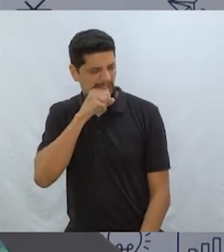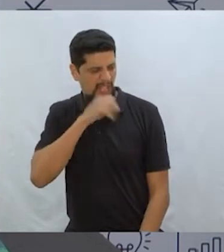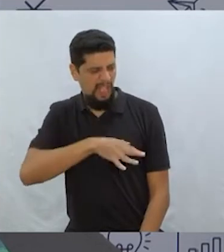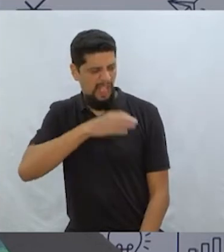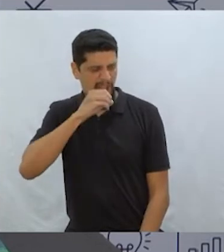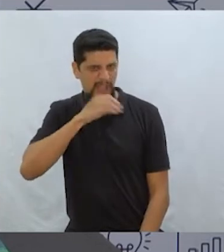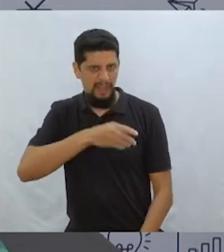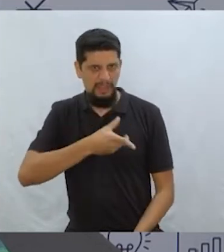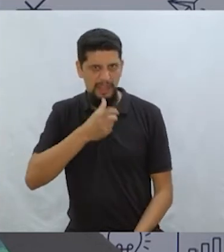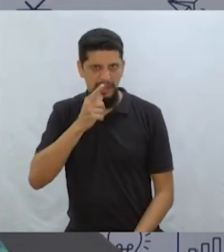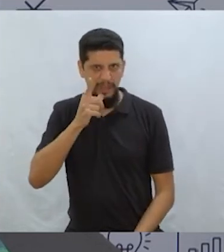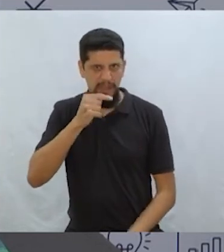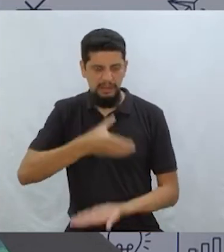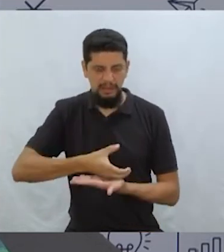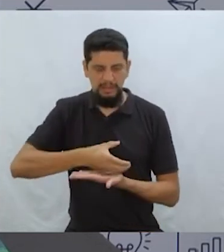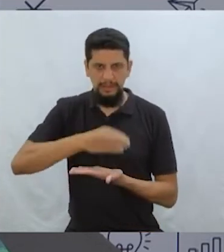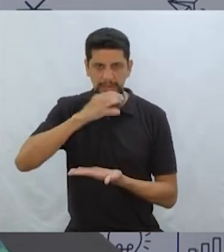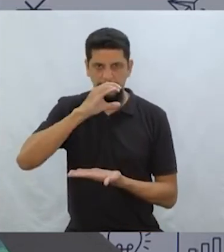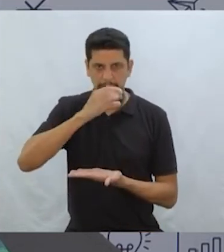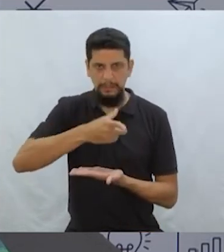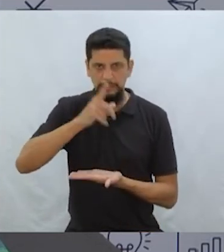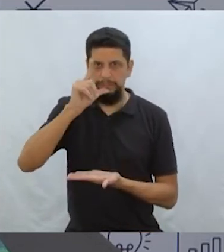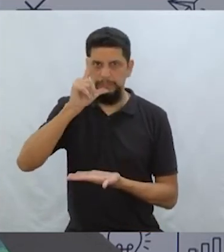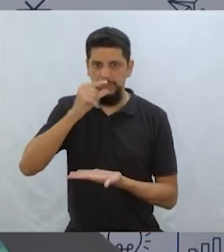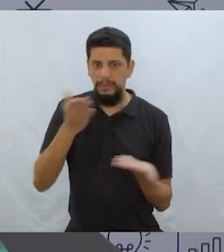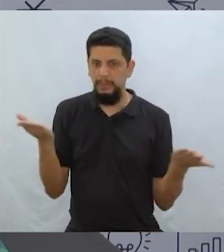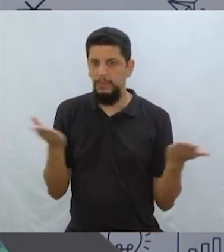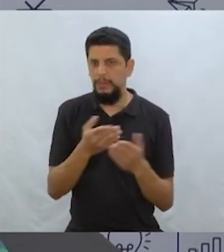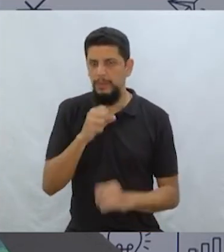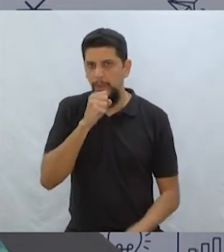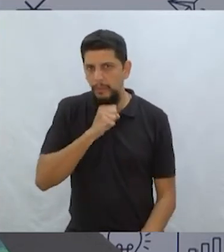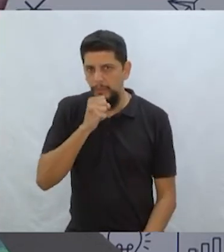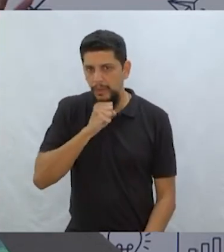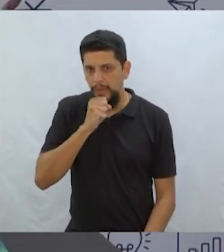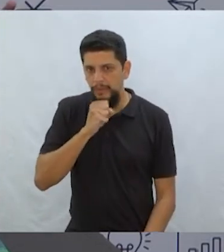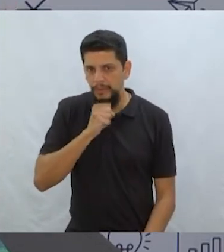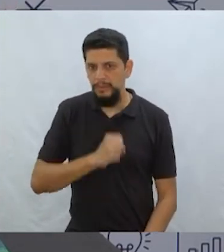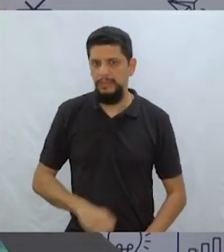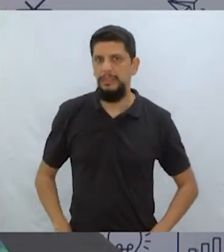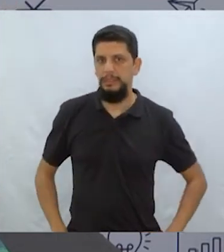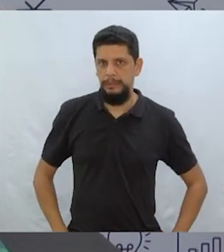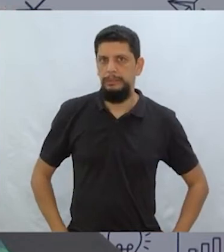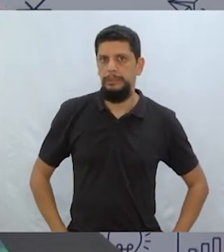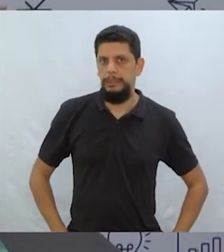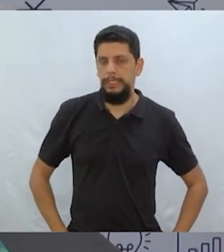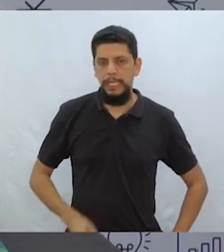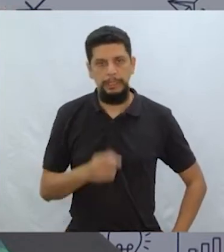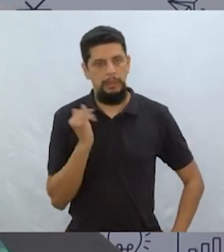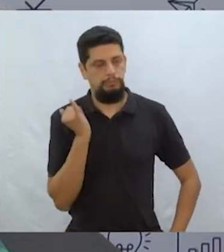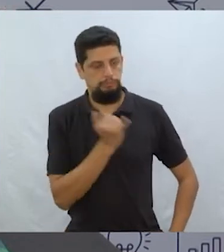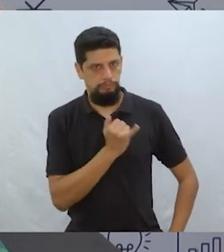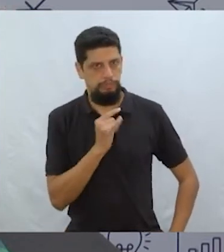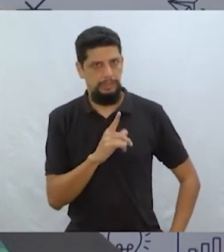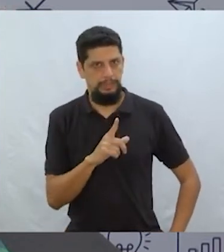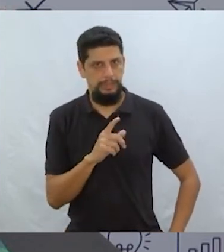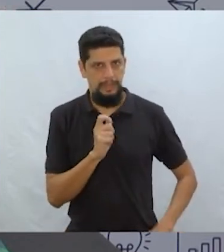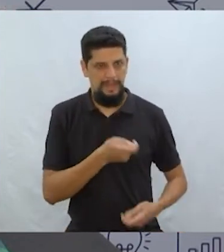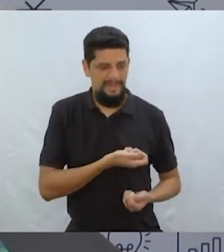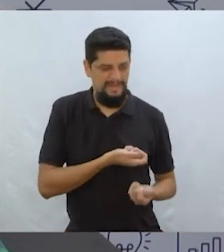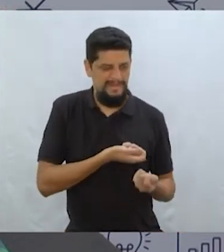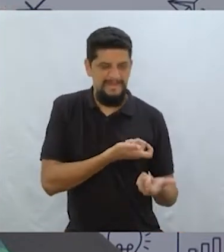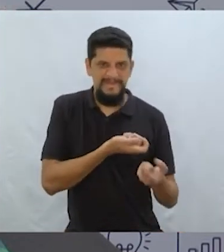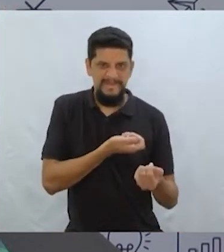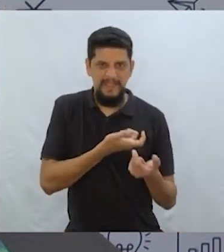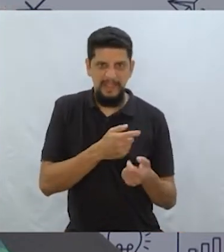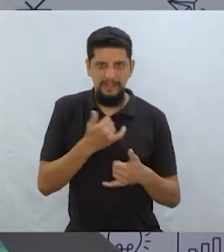nojo de beber e agora o nosso bisavô depois de tudo isso ele disse que também fez uma